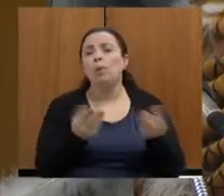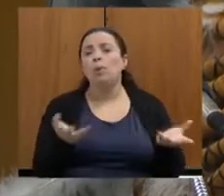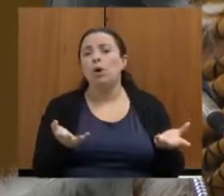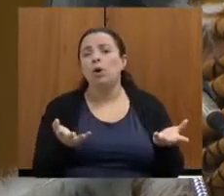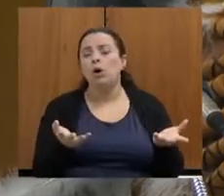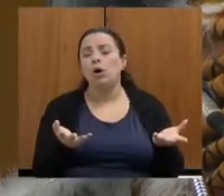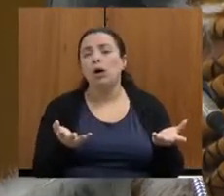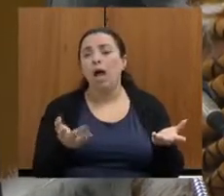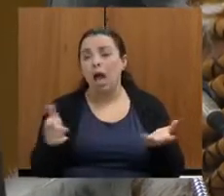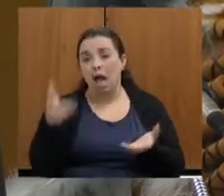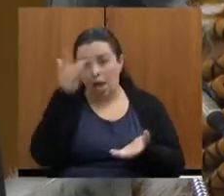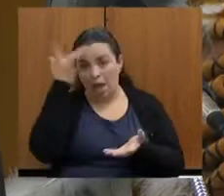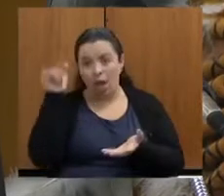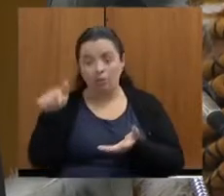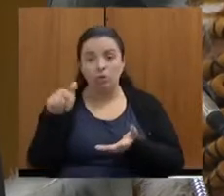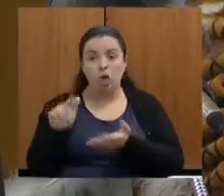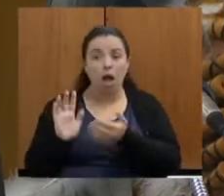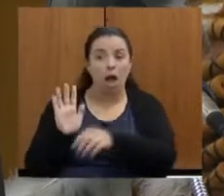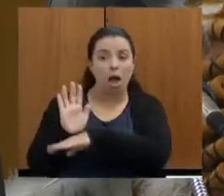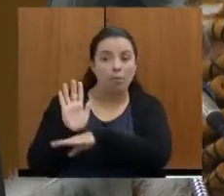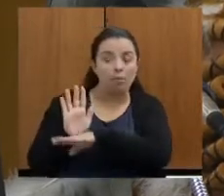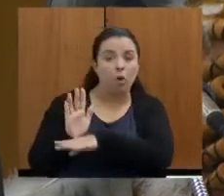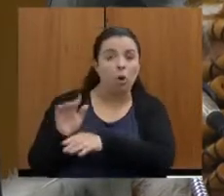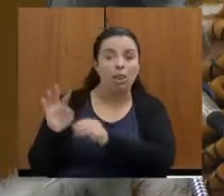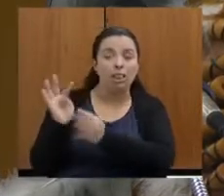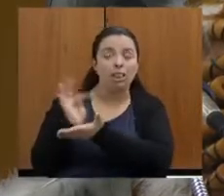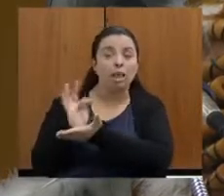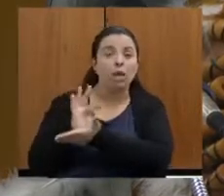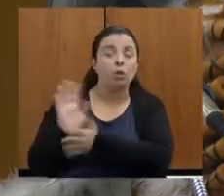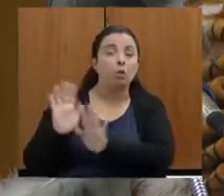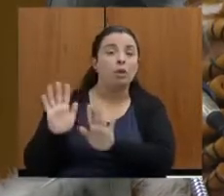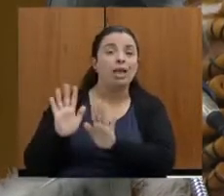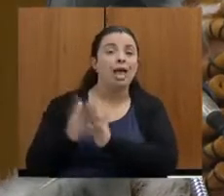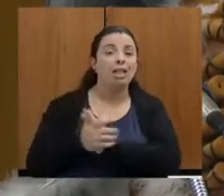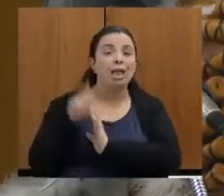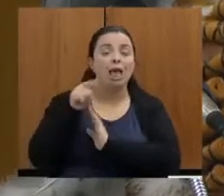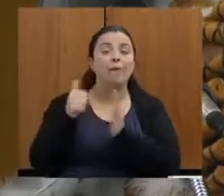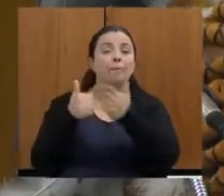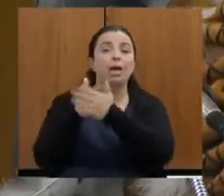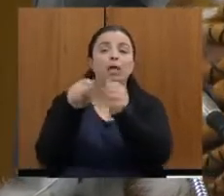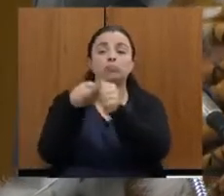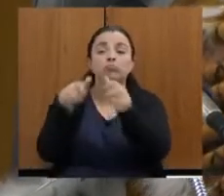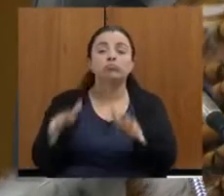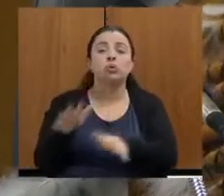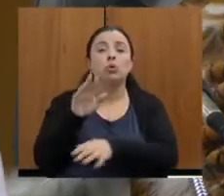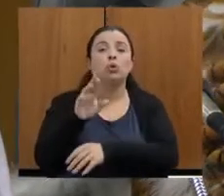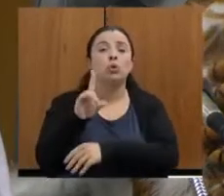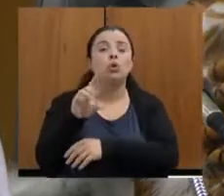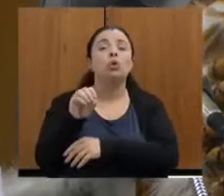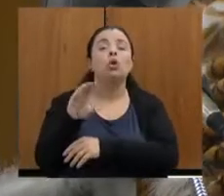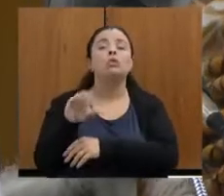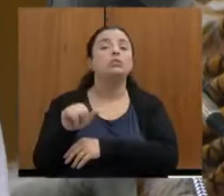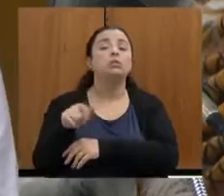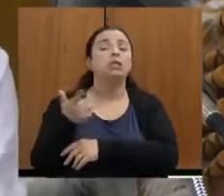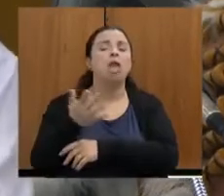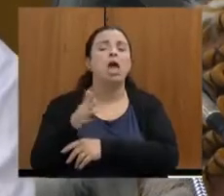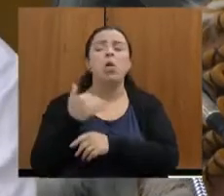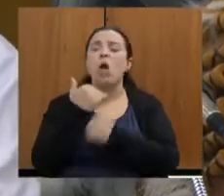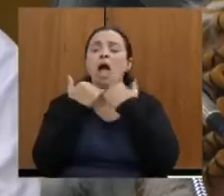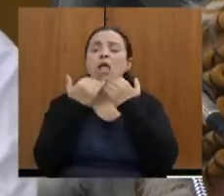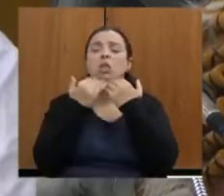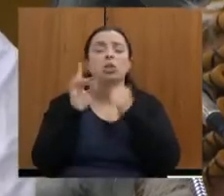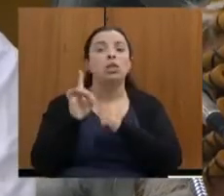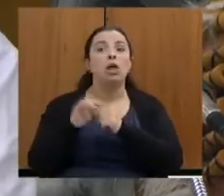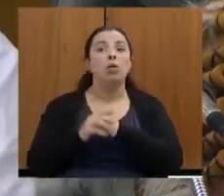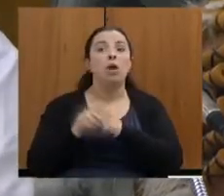hoje os atingidos são sem Assessoria Técnica na bacia do Rio Doce não é por acaso não não é por acaso é para o povo não